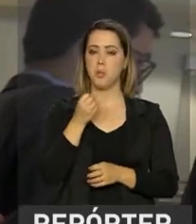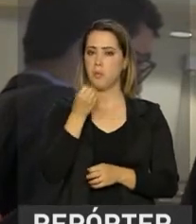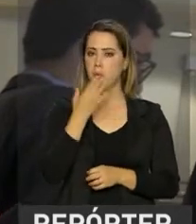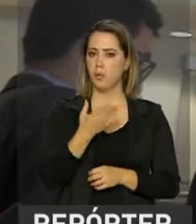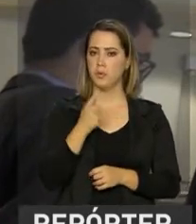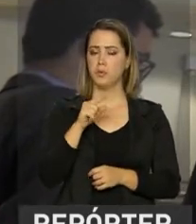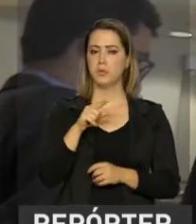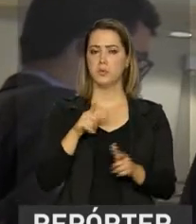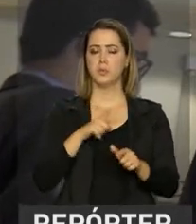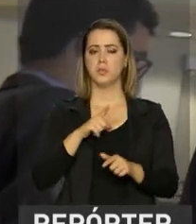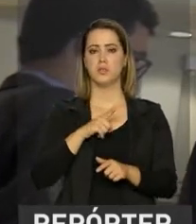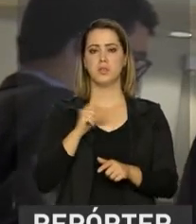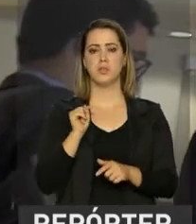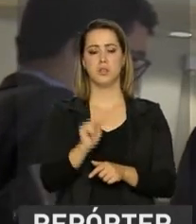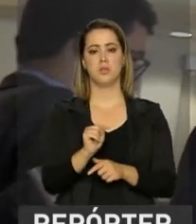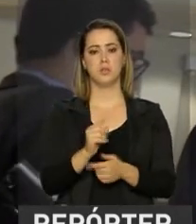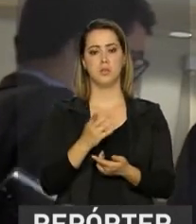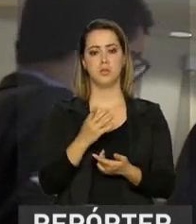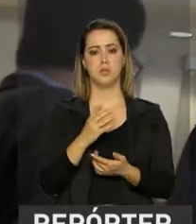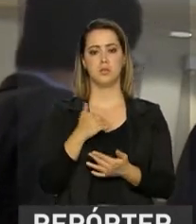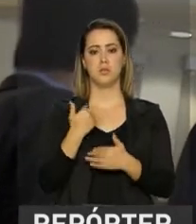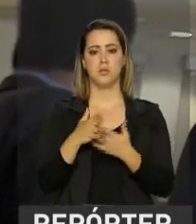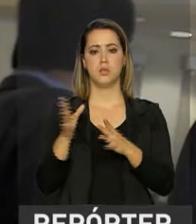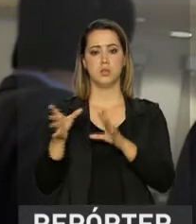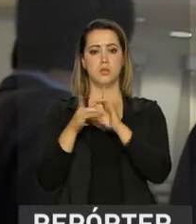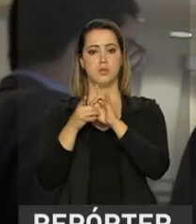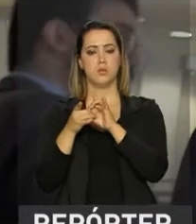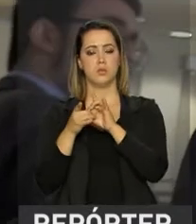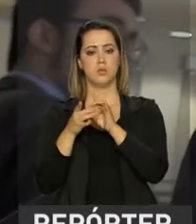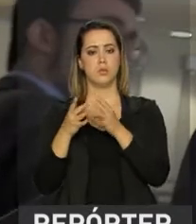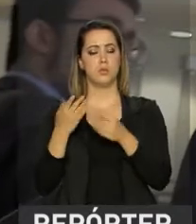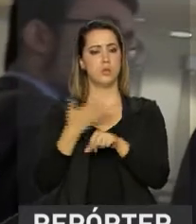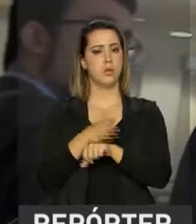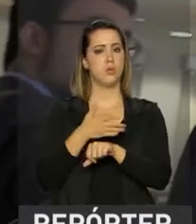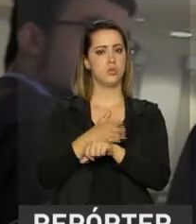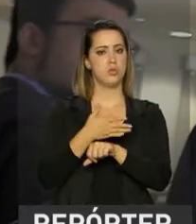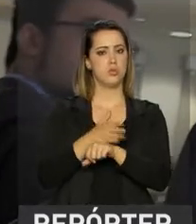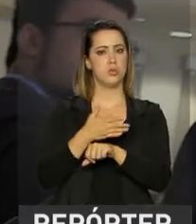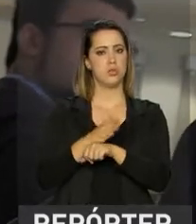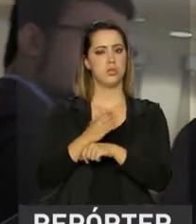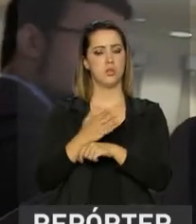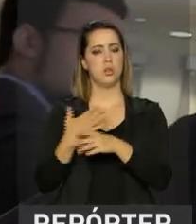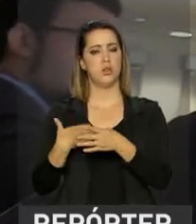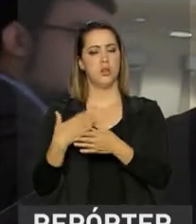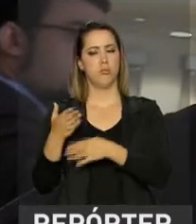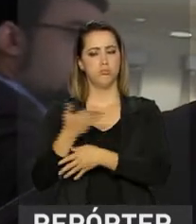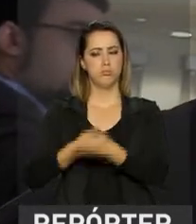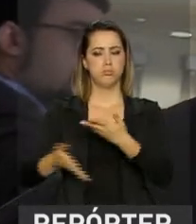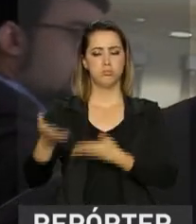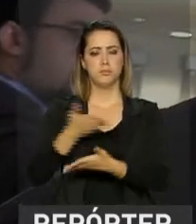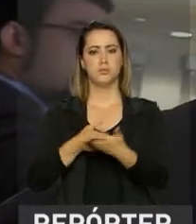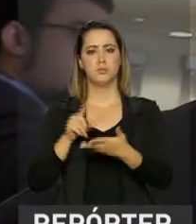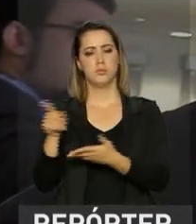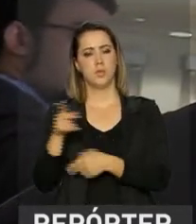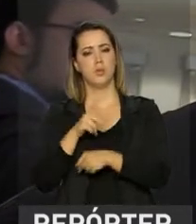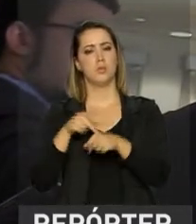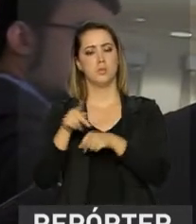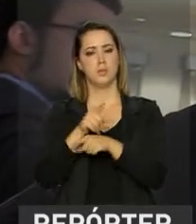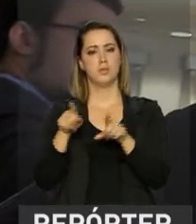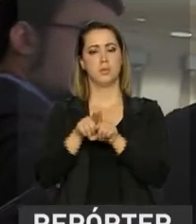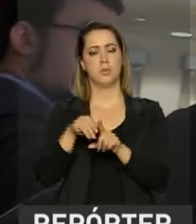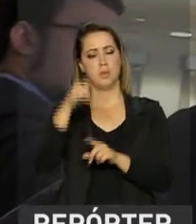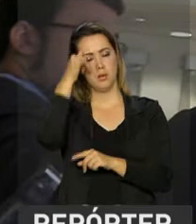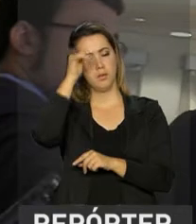para que haja essa comunhão de treinamento mão de obra como um prédio combate porque te vejo na